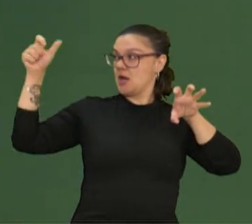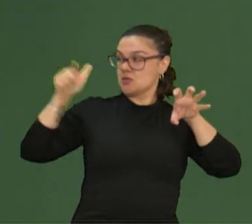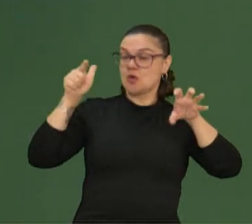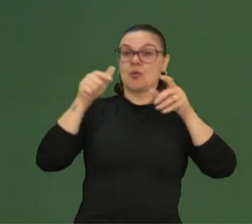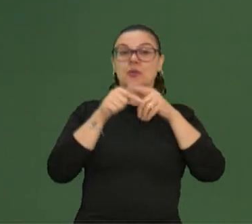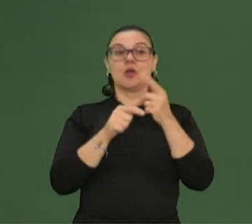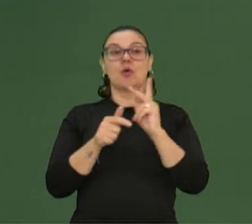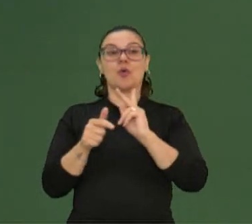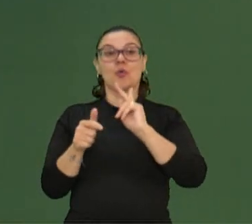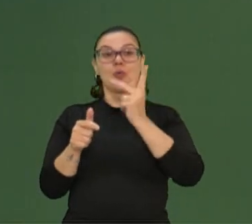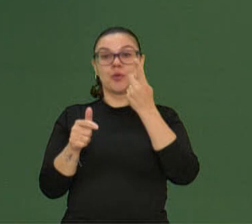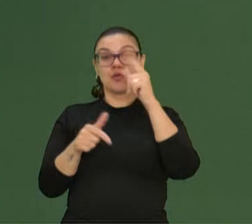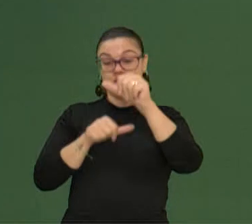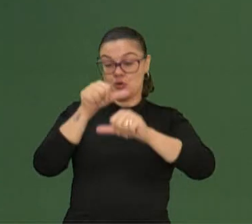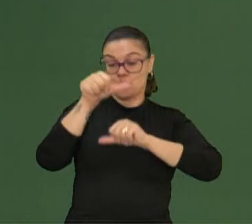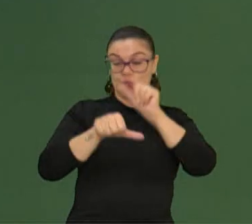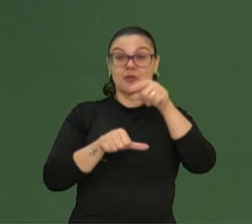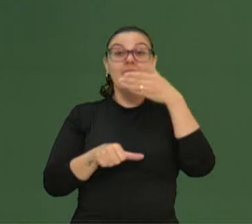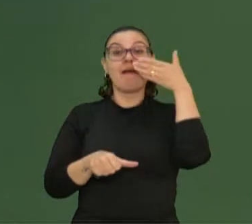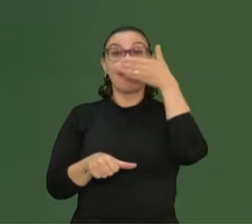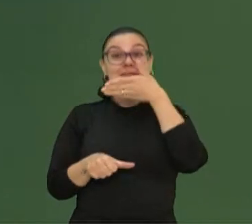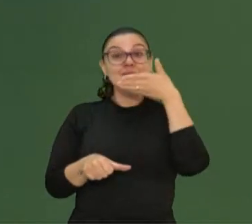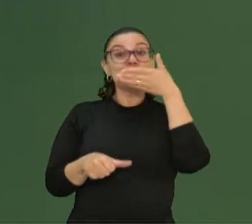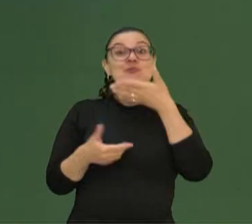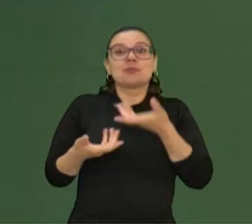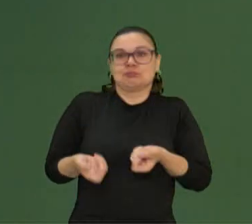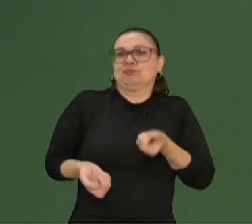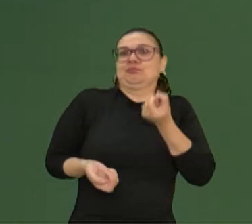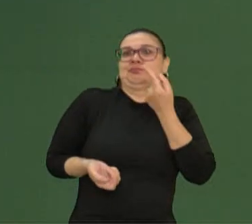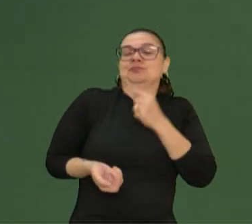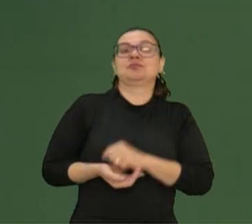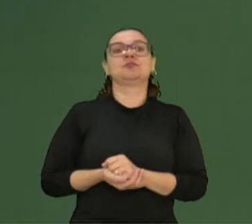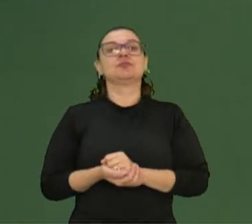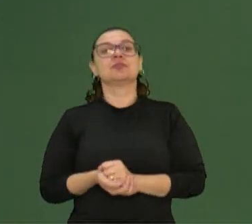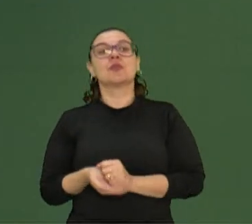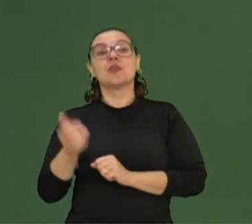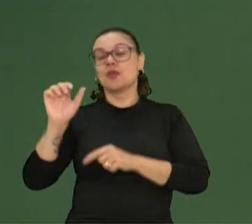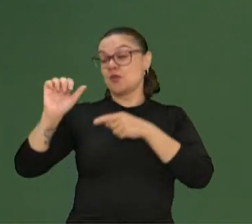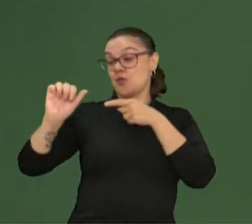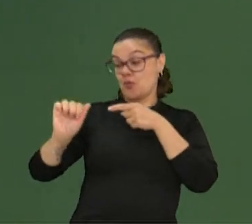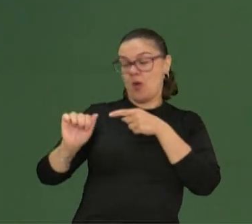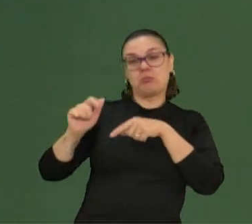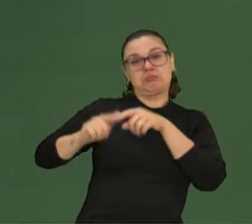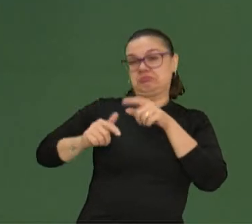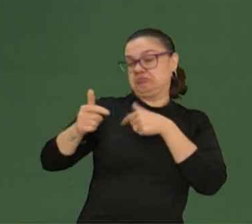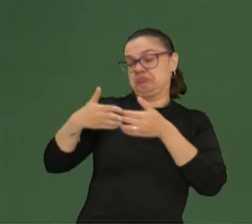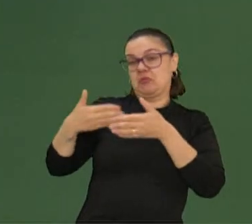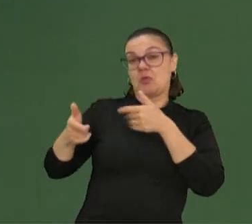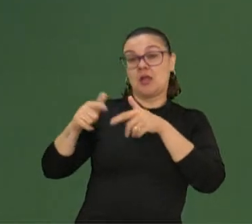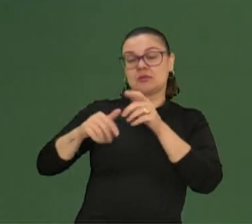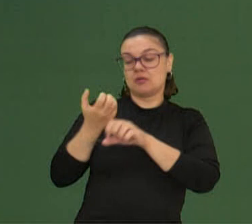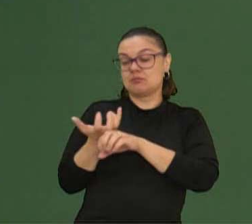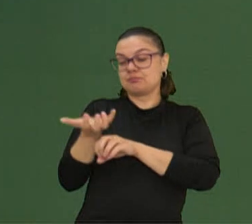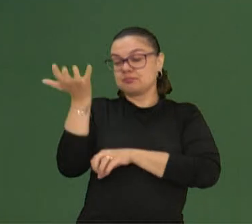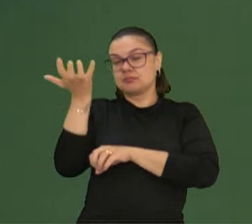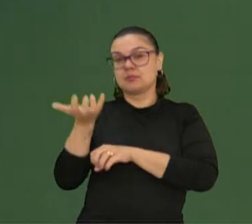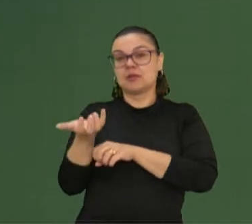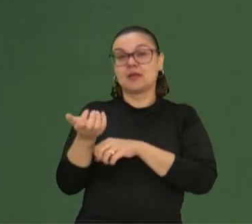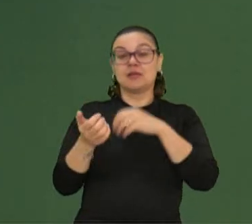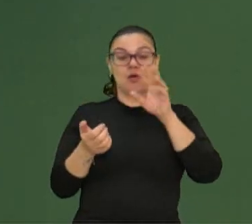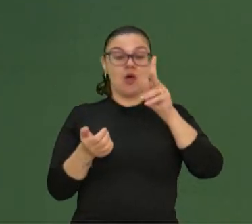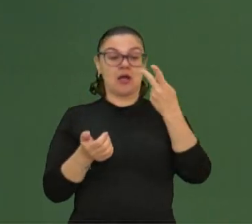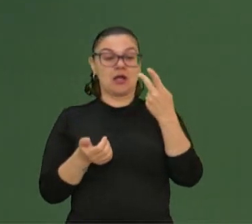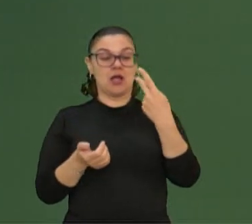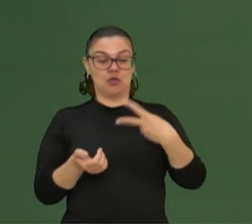gás carbônico virando um açúcar, um carboidrato. E o A é liberado na forma de gás. Então se for